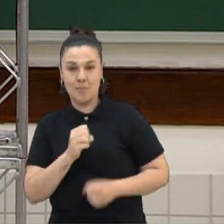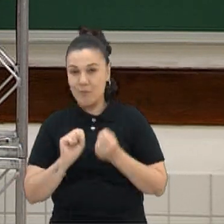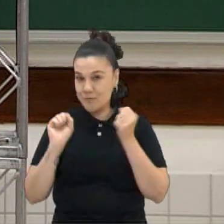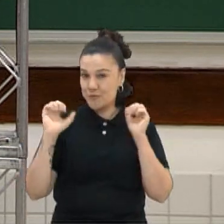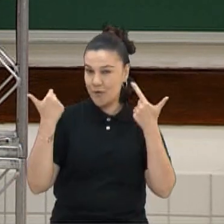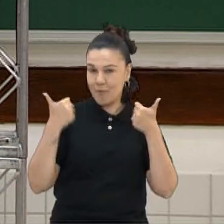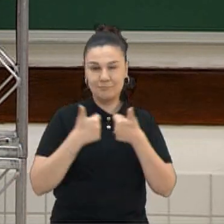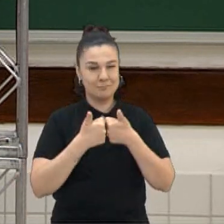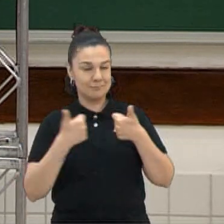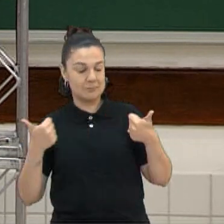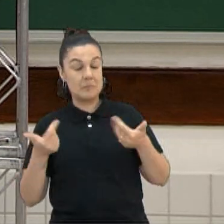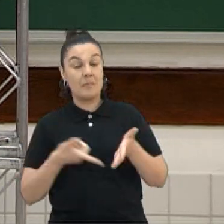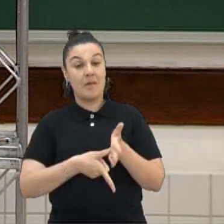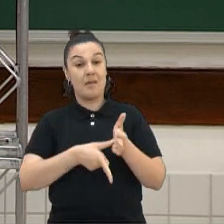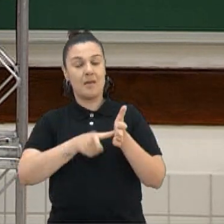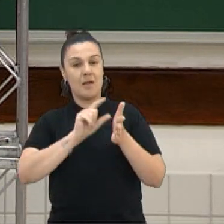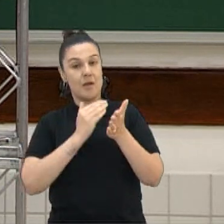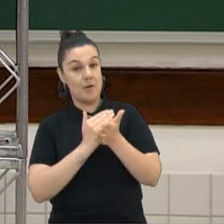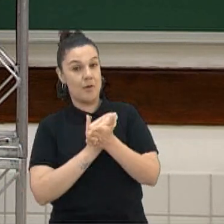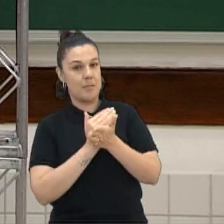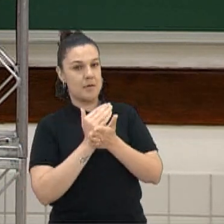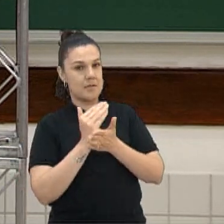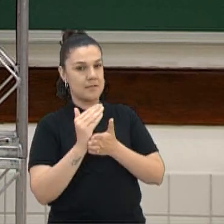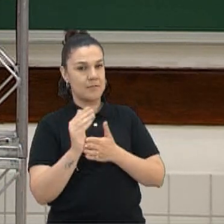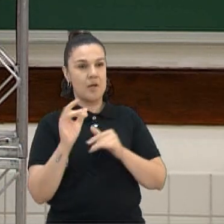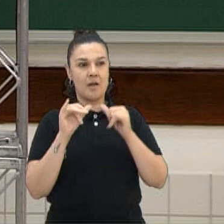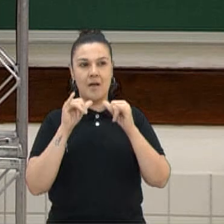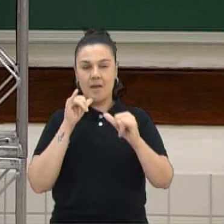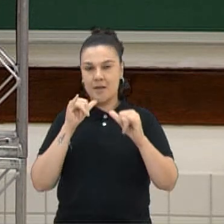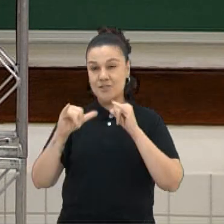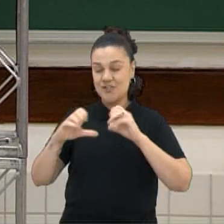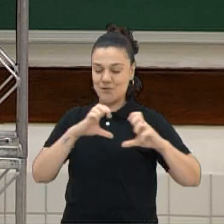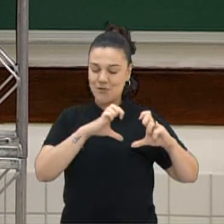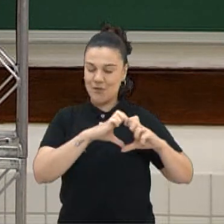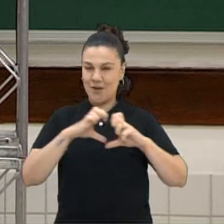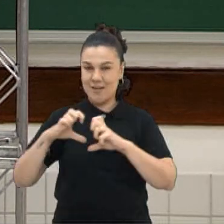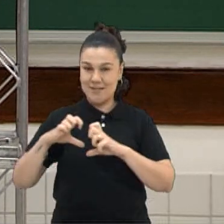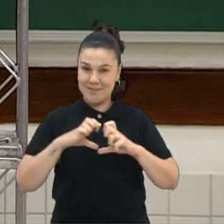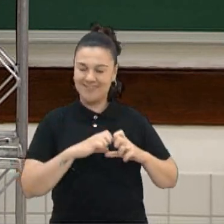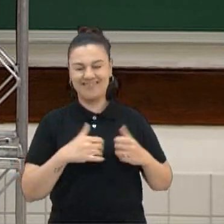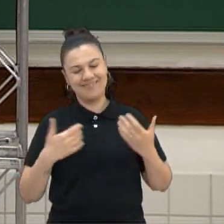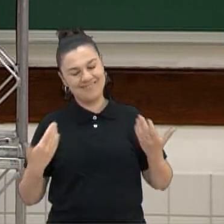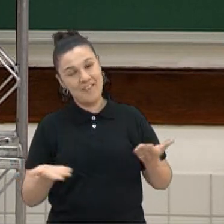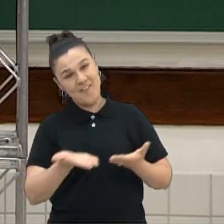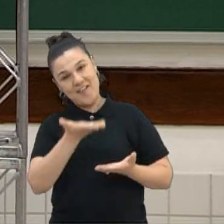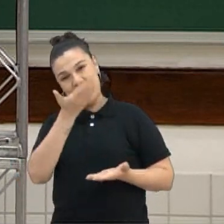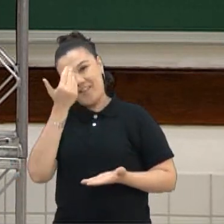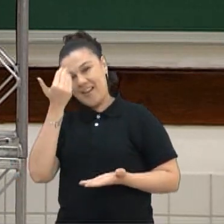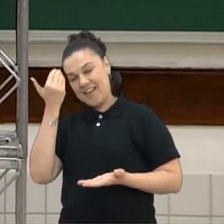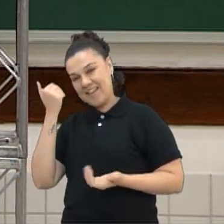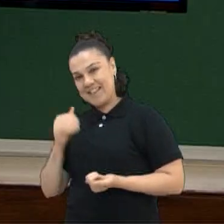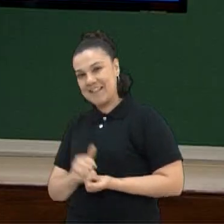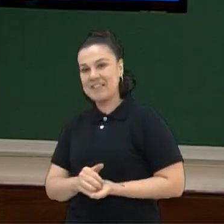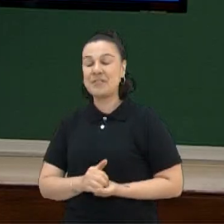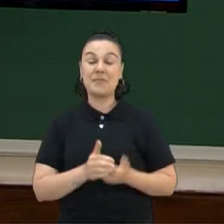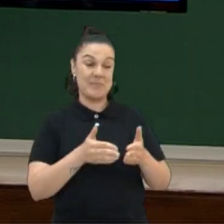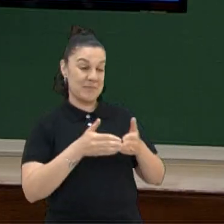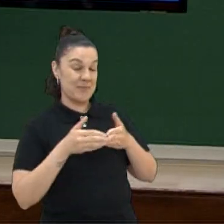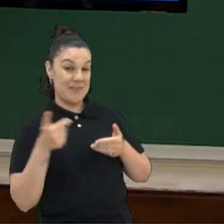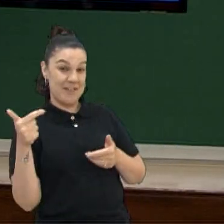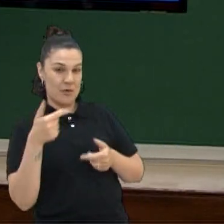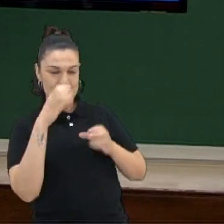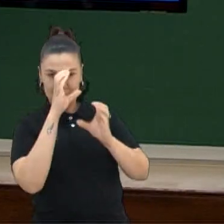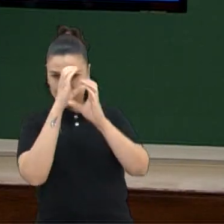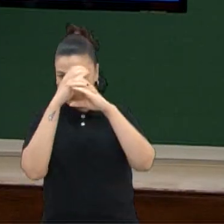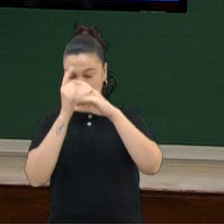bola? Antes da gente começar as aulas, vamos para aqueles, recadinhos do coração. Vem, produção, para a câmera 2, por gentileza.